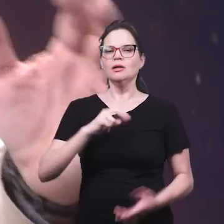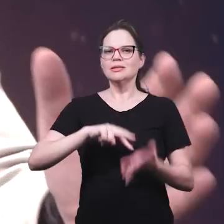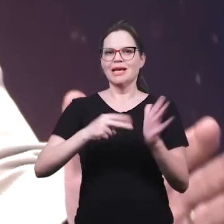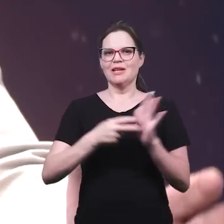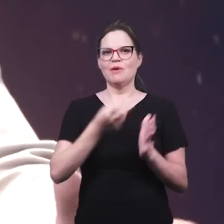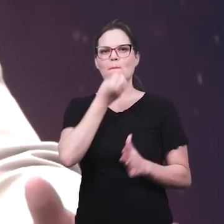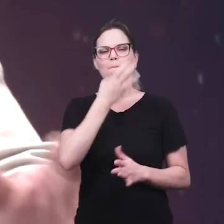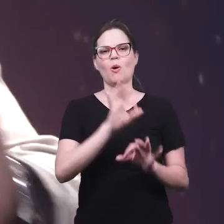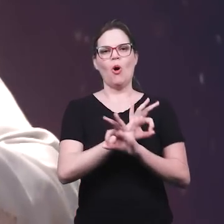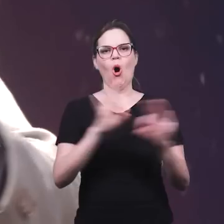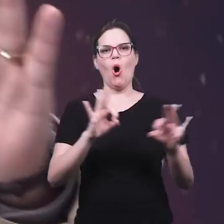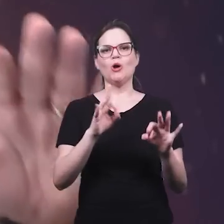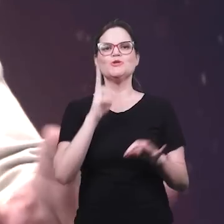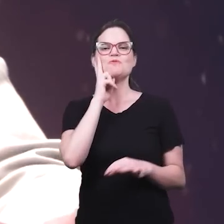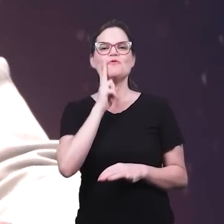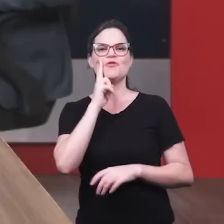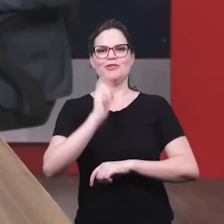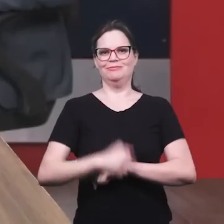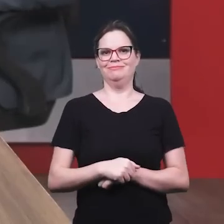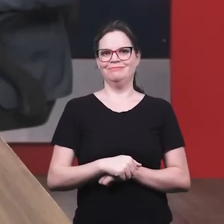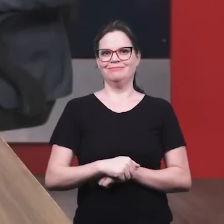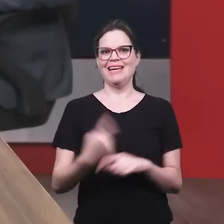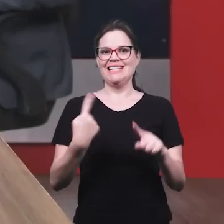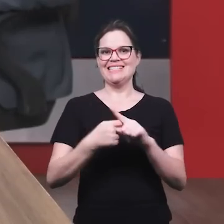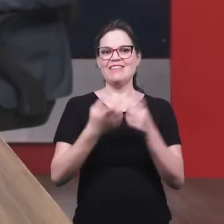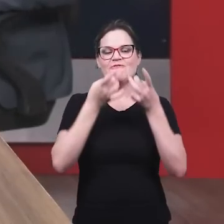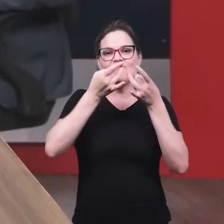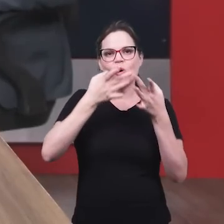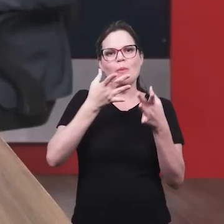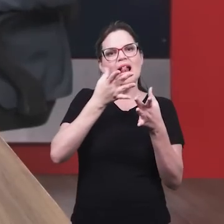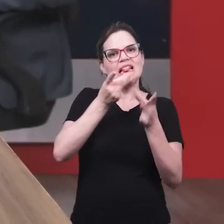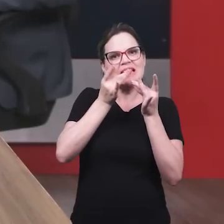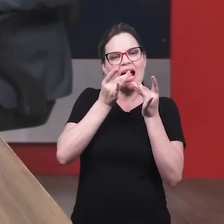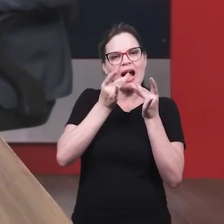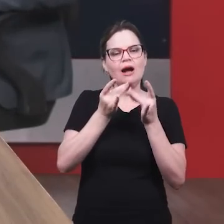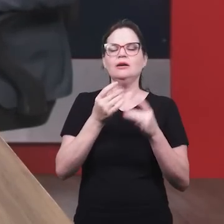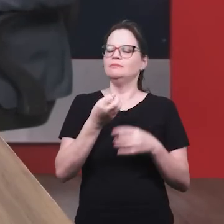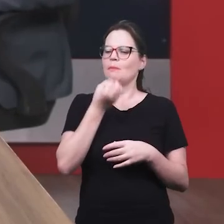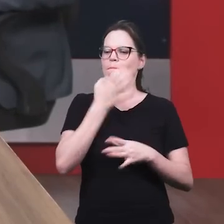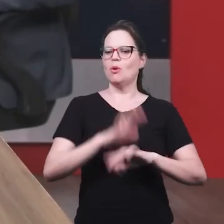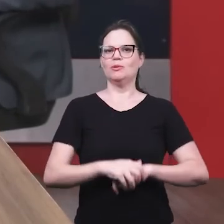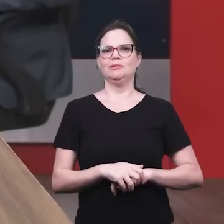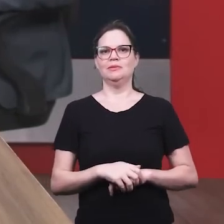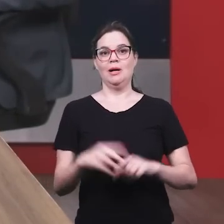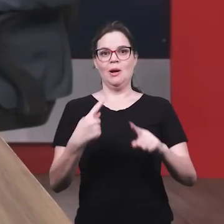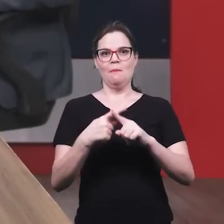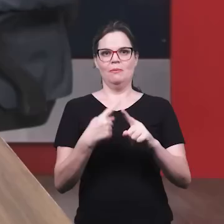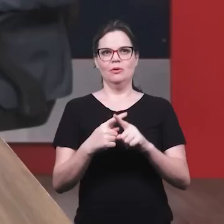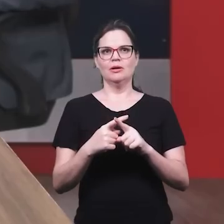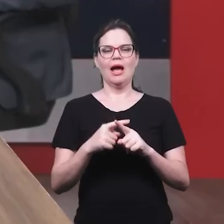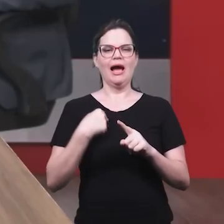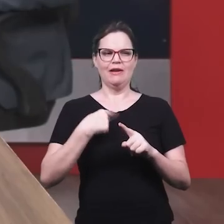enófilo quanto o enólogo, os dois fazem o mesmo teste. O enólogo com o objetivo de falar assim, não, esse vinho está pronto,